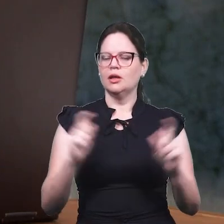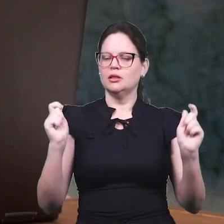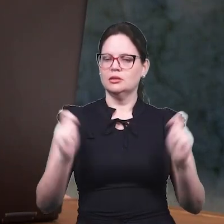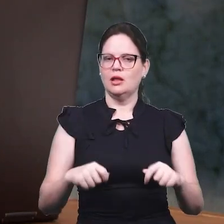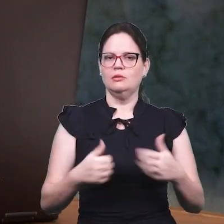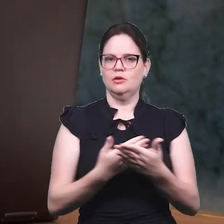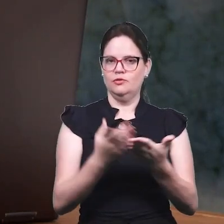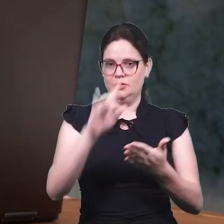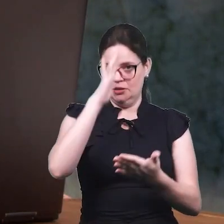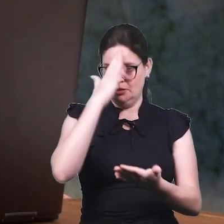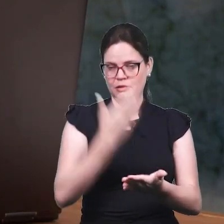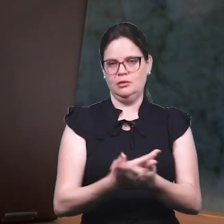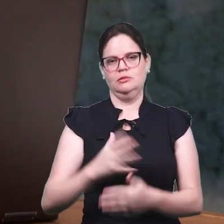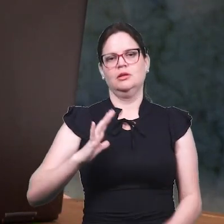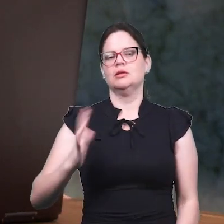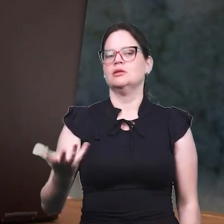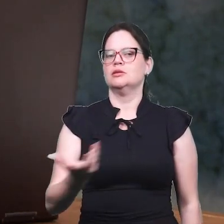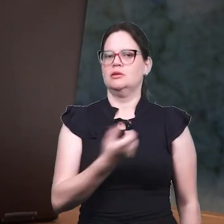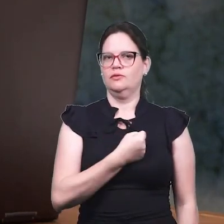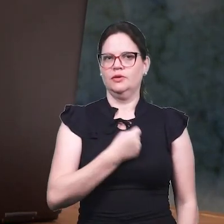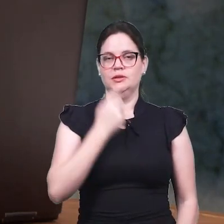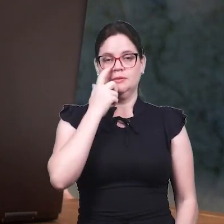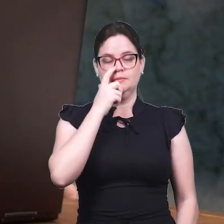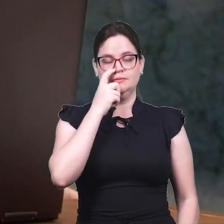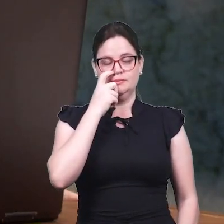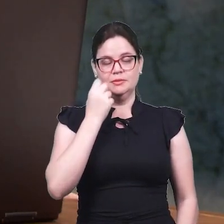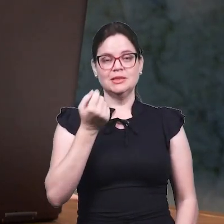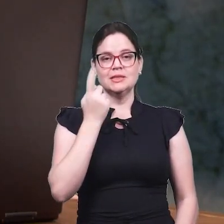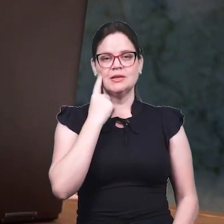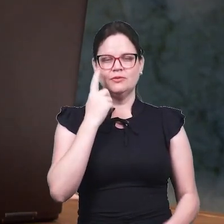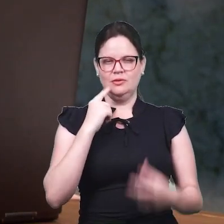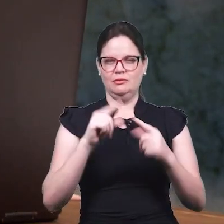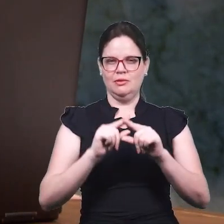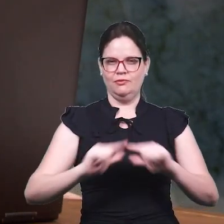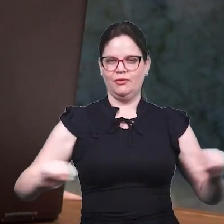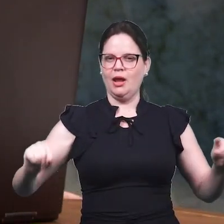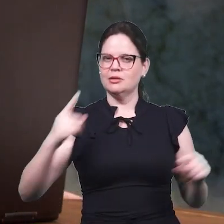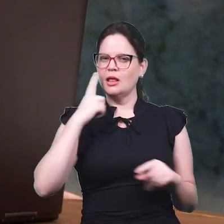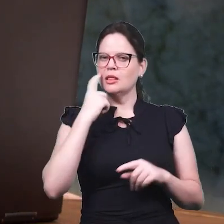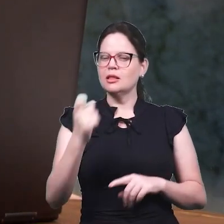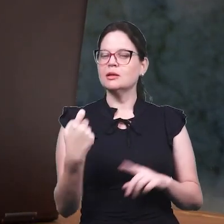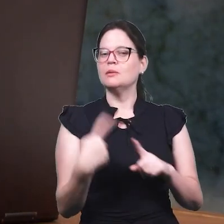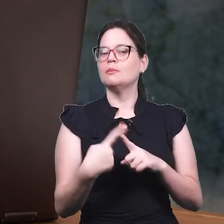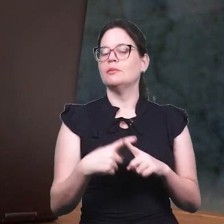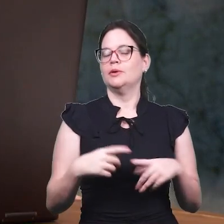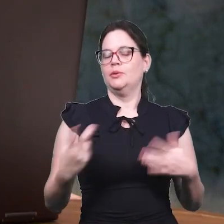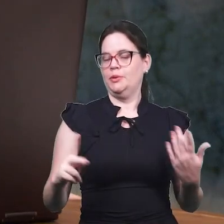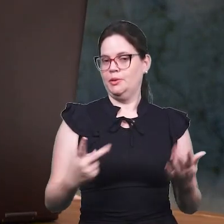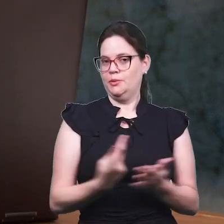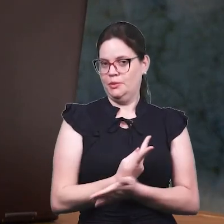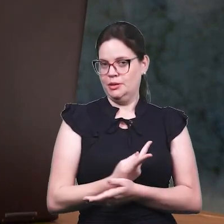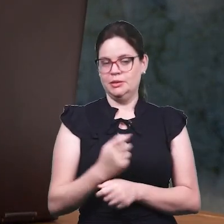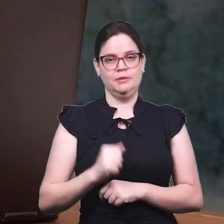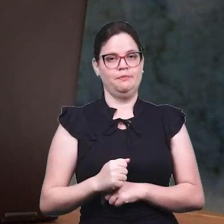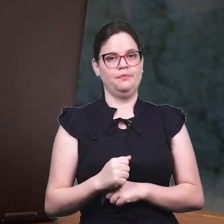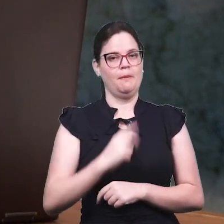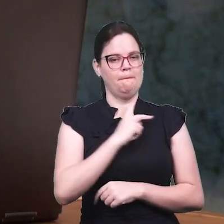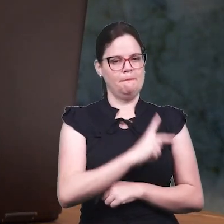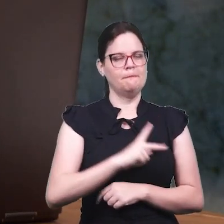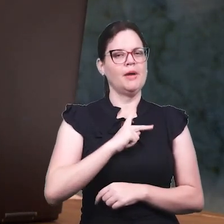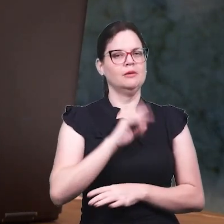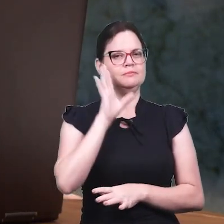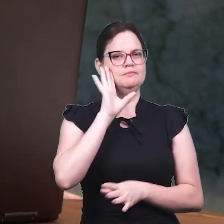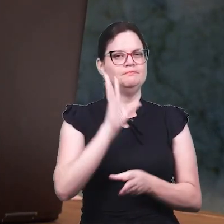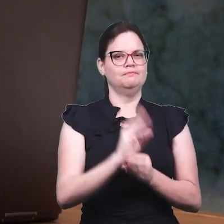uma expressão muito interessante, porque Paulo, que teve as revelações, ele sabia